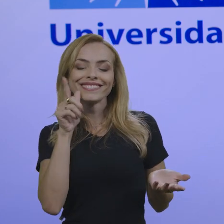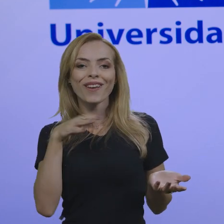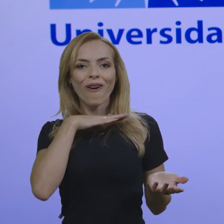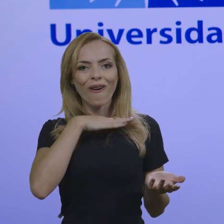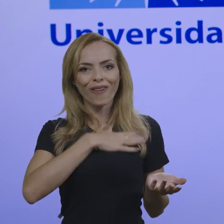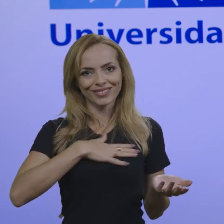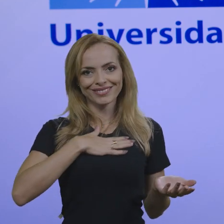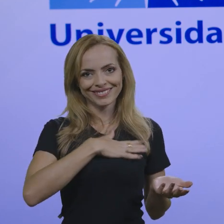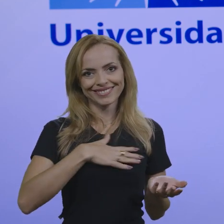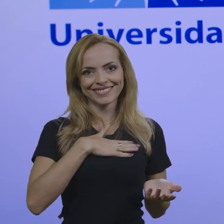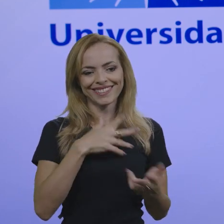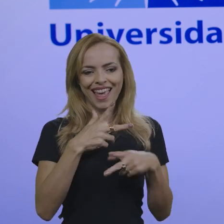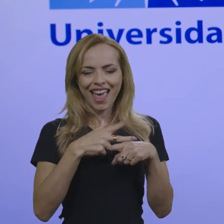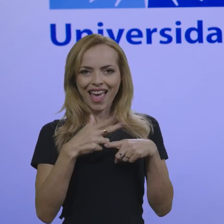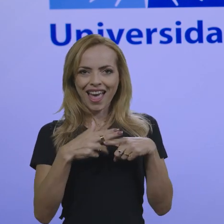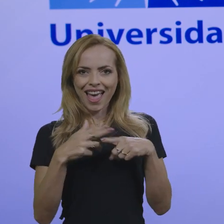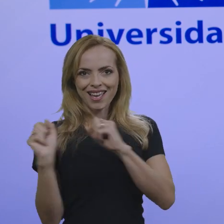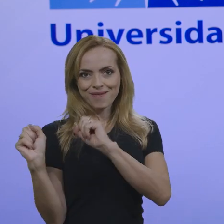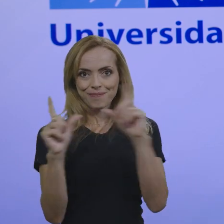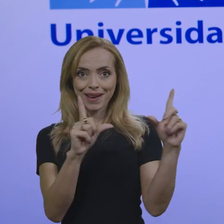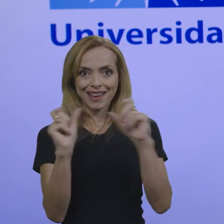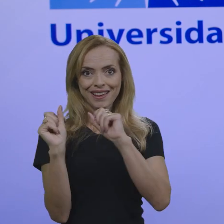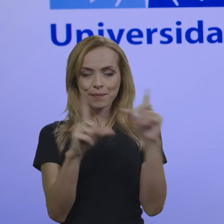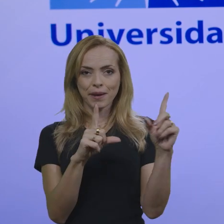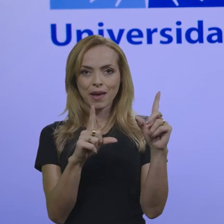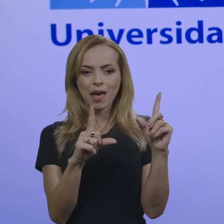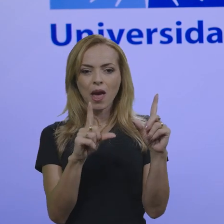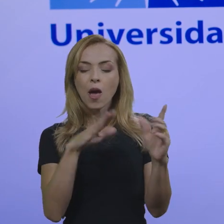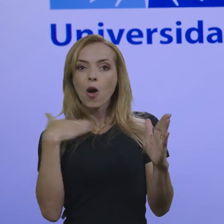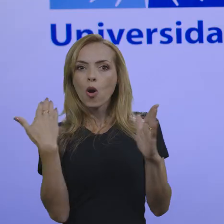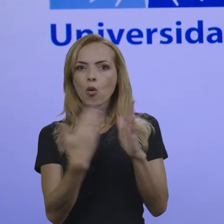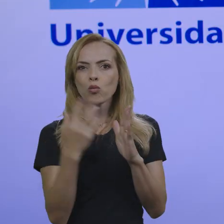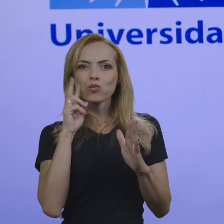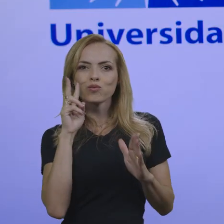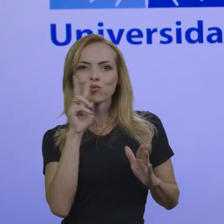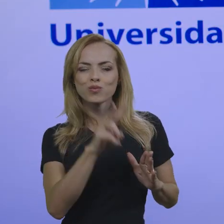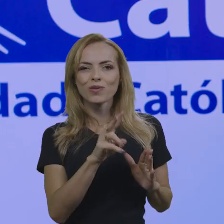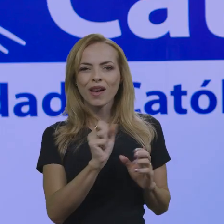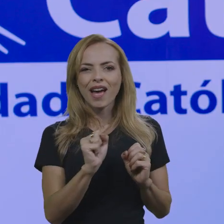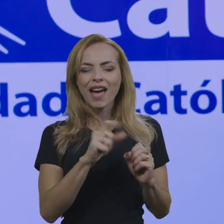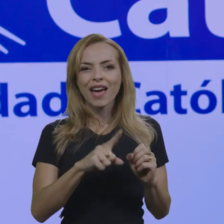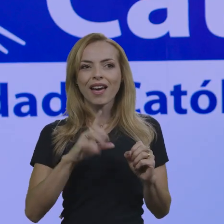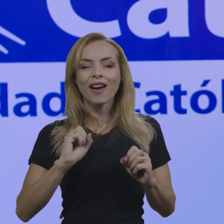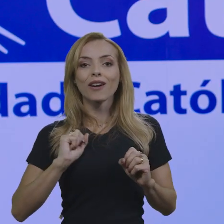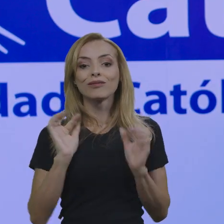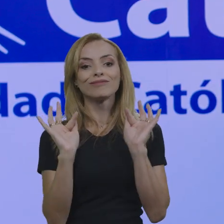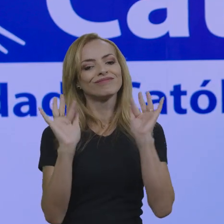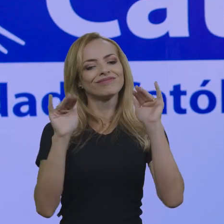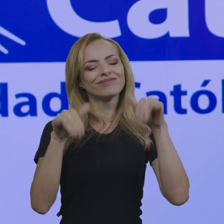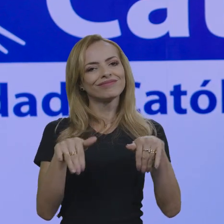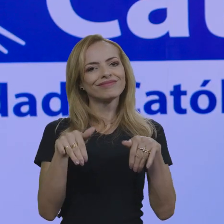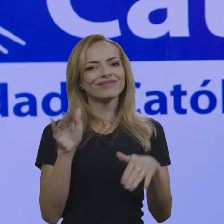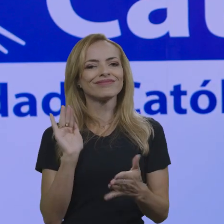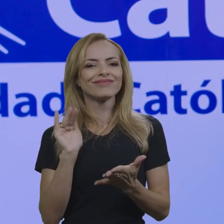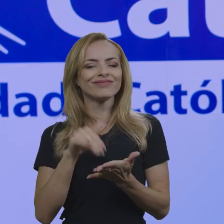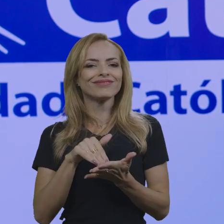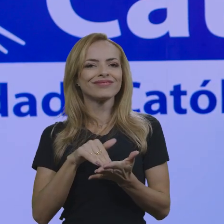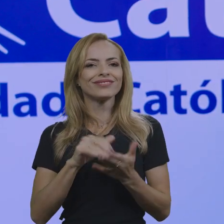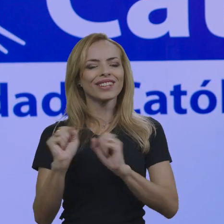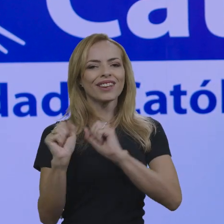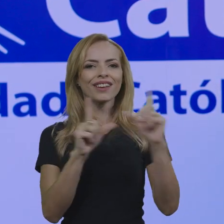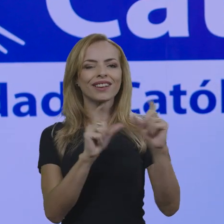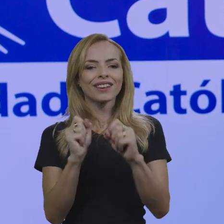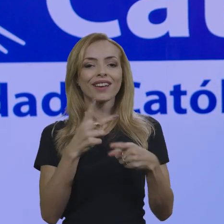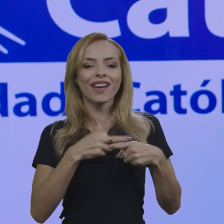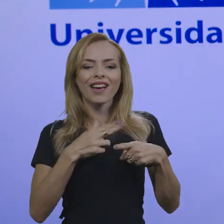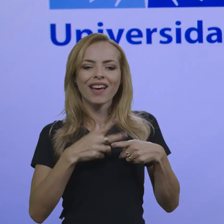cortes que a gente separou? Então não deixe de conferir os nossos episódios completos no nosso canal oficial. E chegamos ao final do último episódio e da